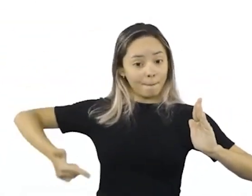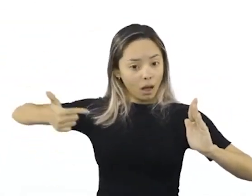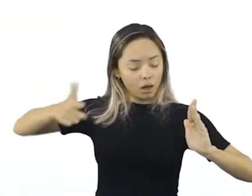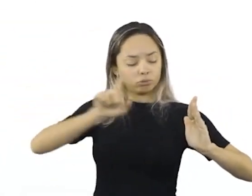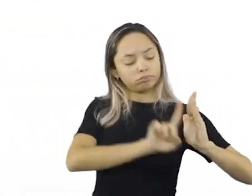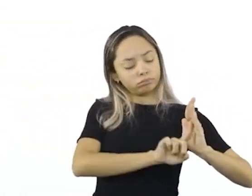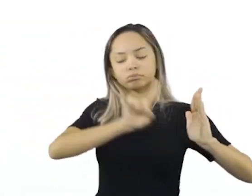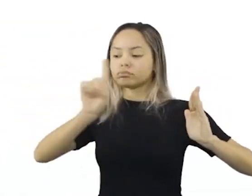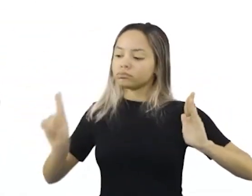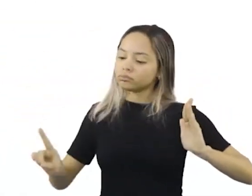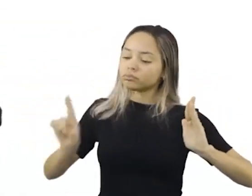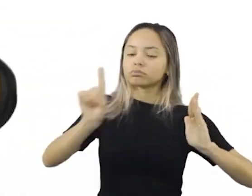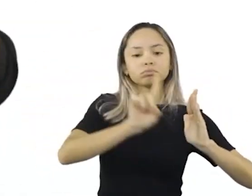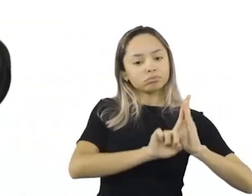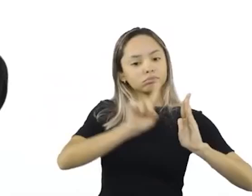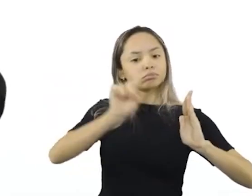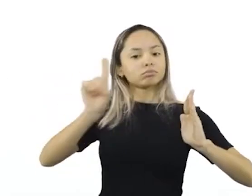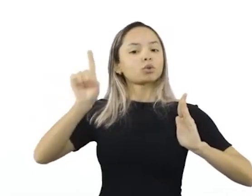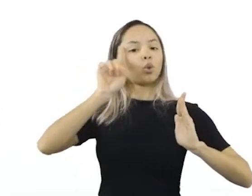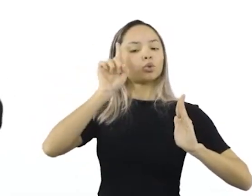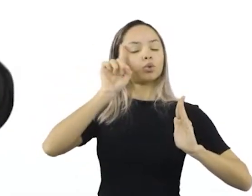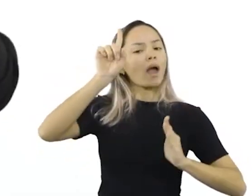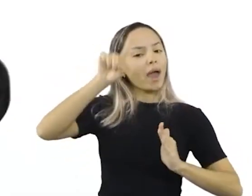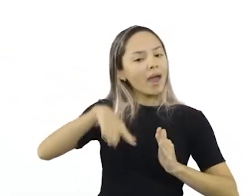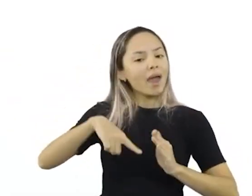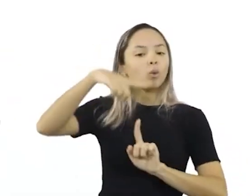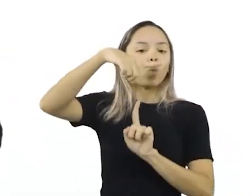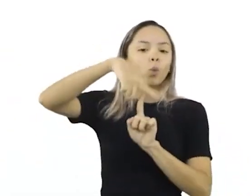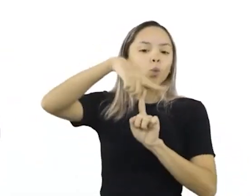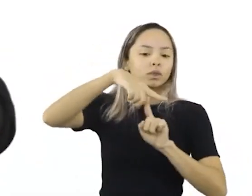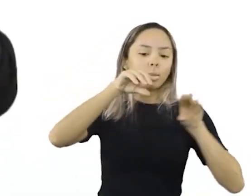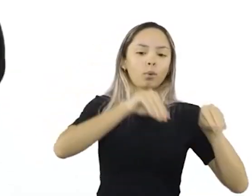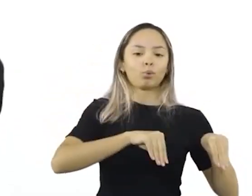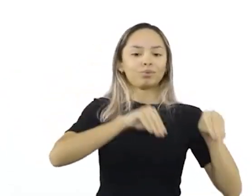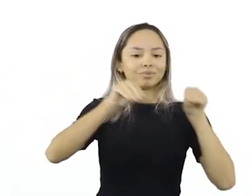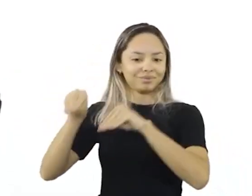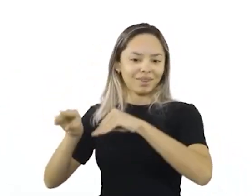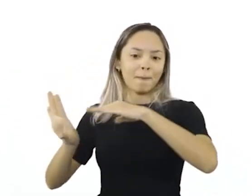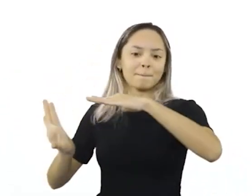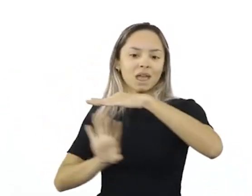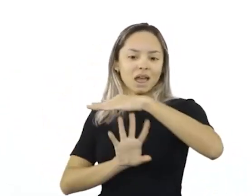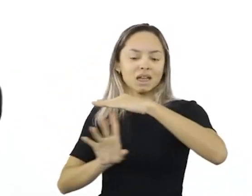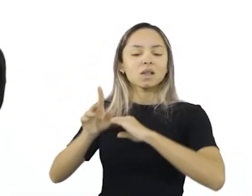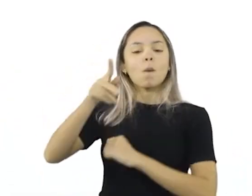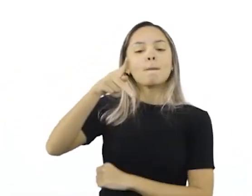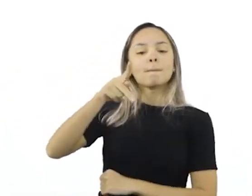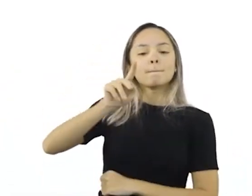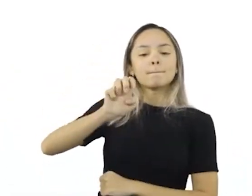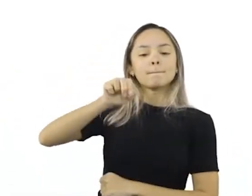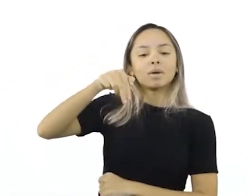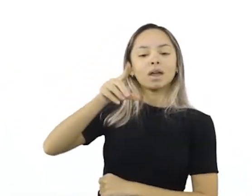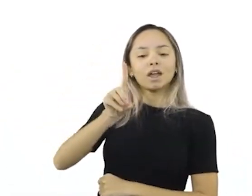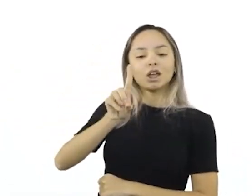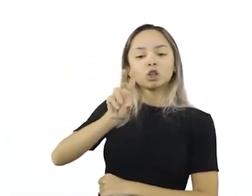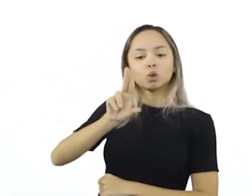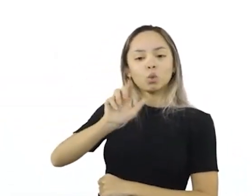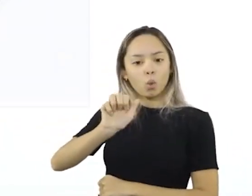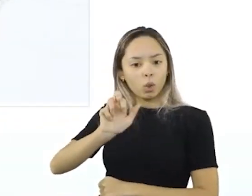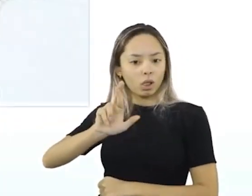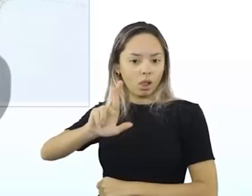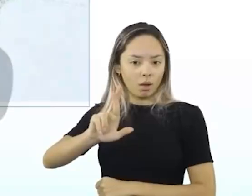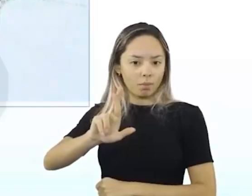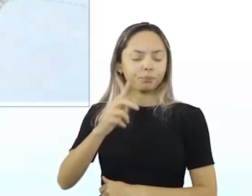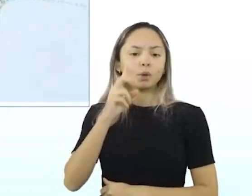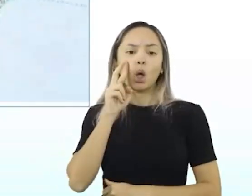para o trabalho, do trabalho para casa, é também um tipo de migração chamado de migração pendular. Inclusive já foi alvo de uma questão do